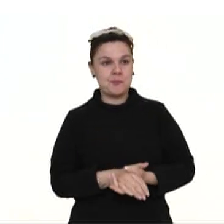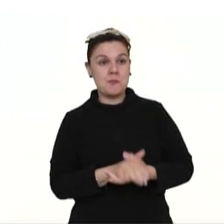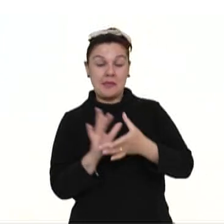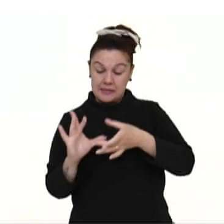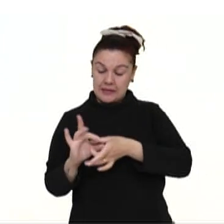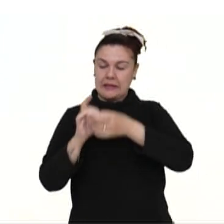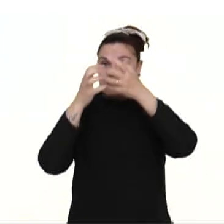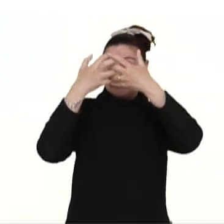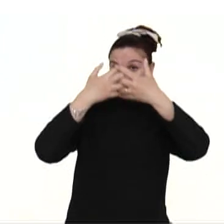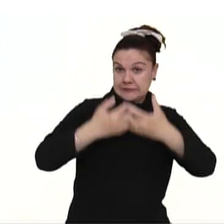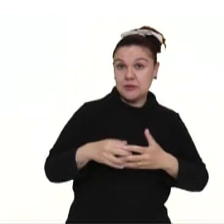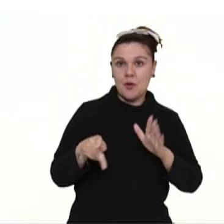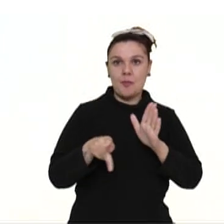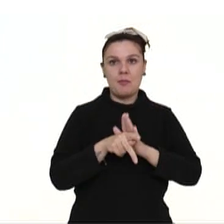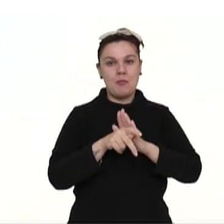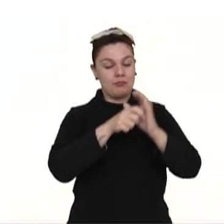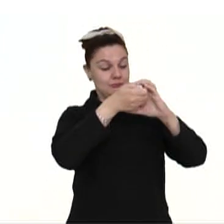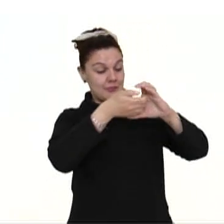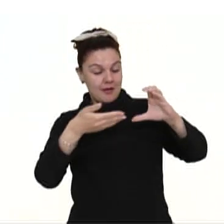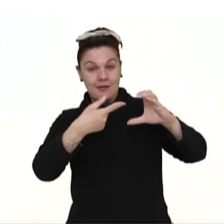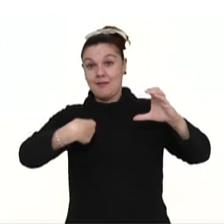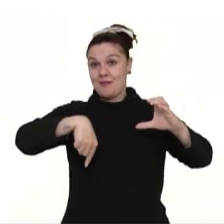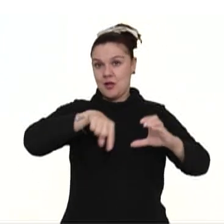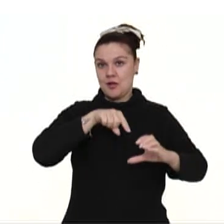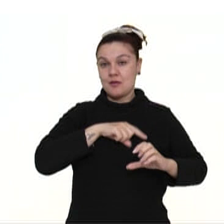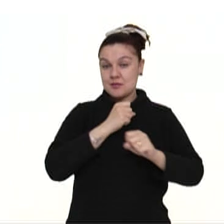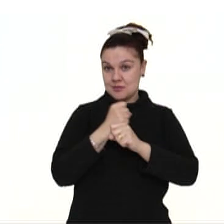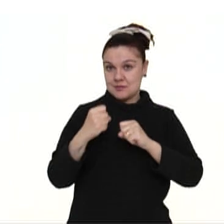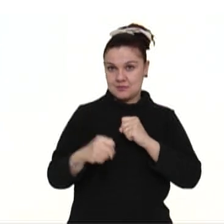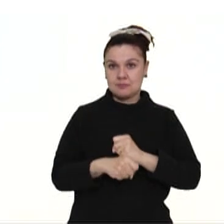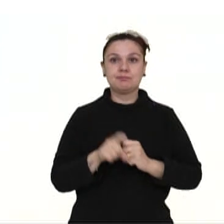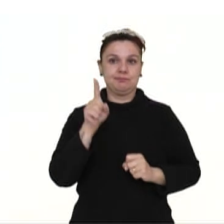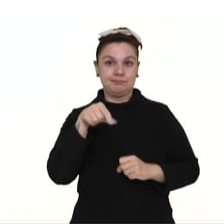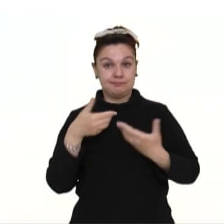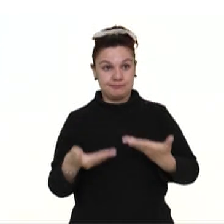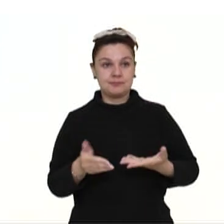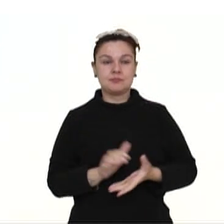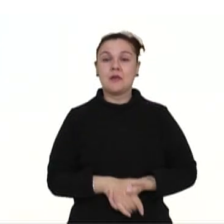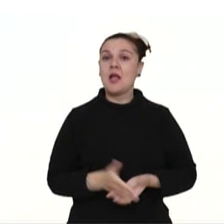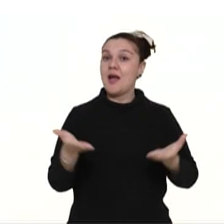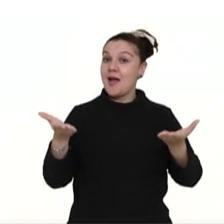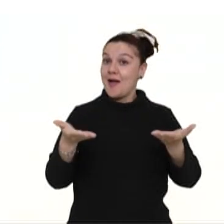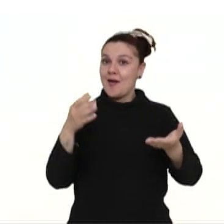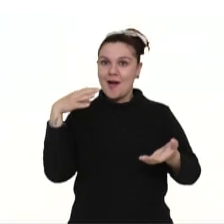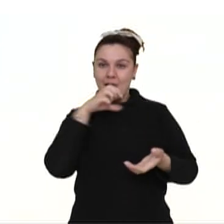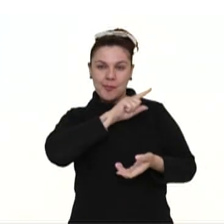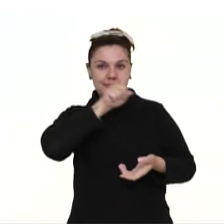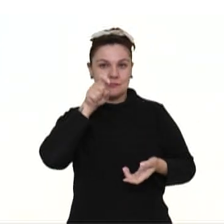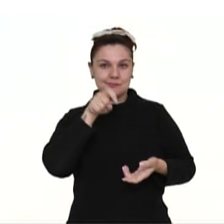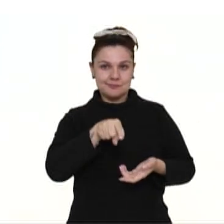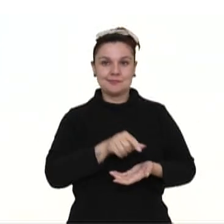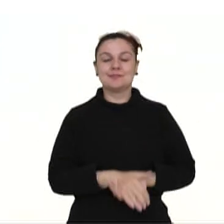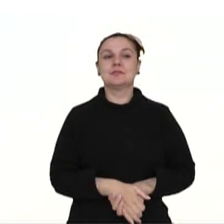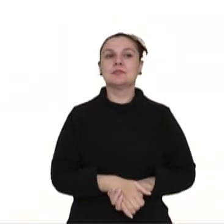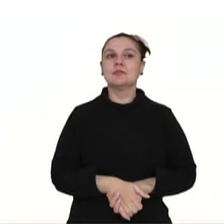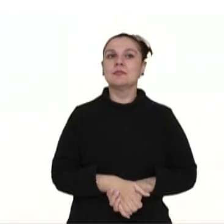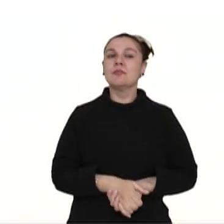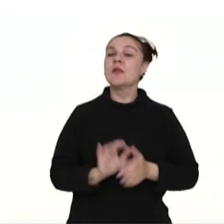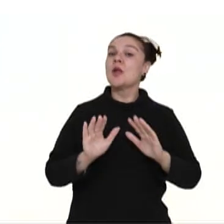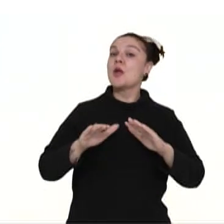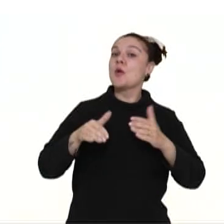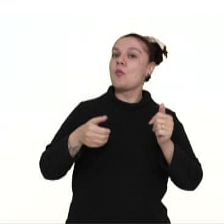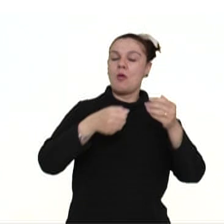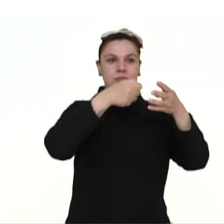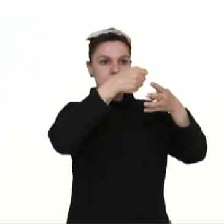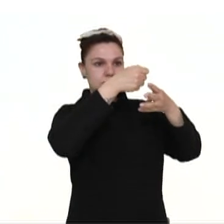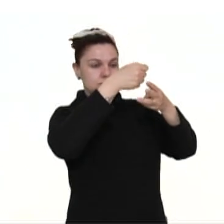complexidade da produção é uma característica da nossa sociedade. É isso. Vamos de quiz. Qual das